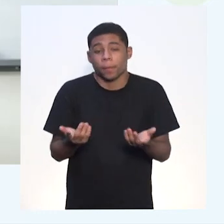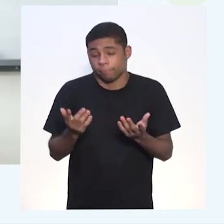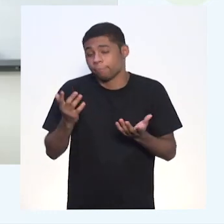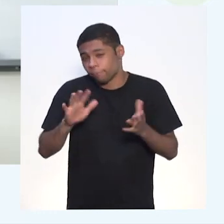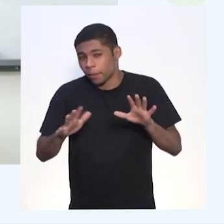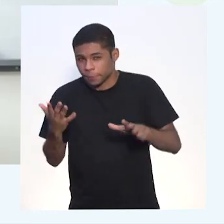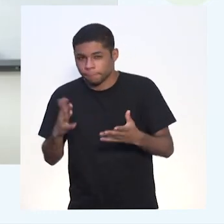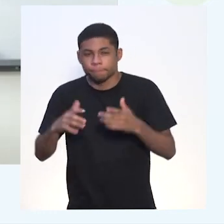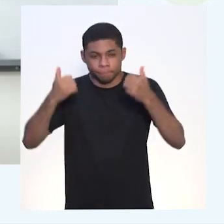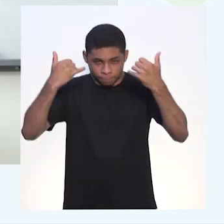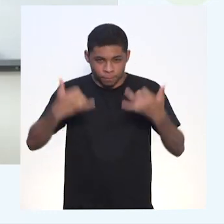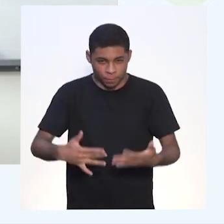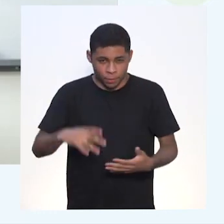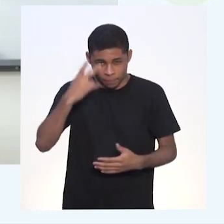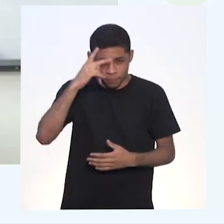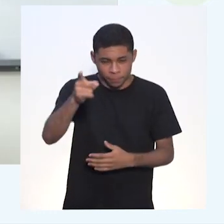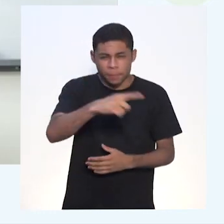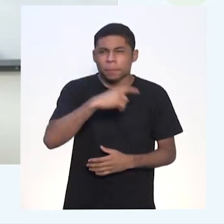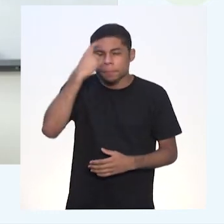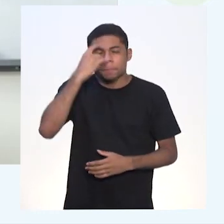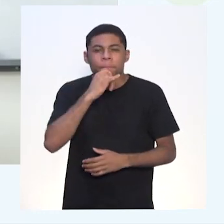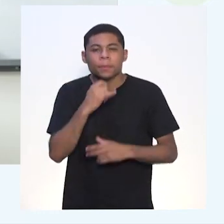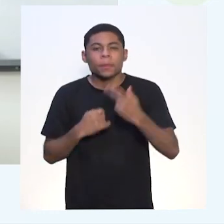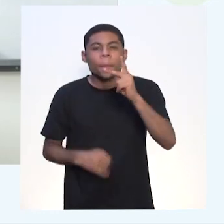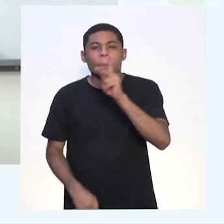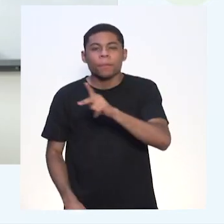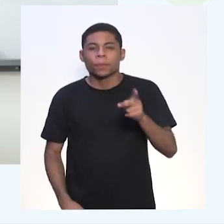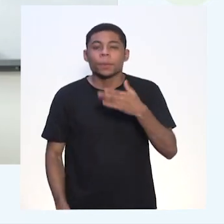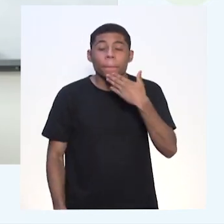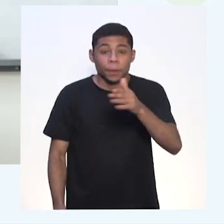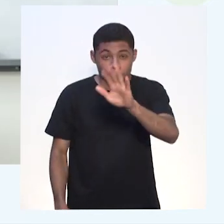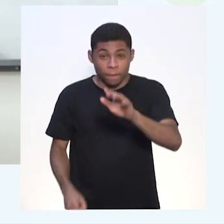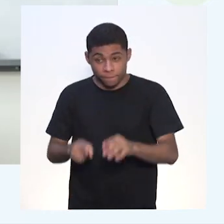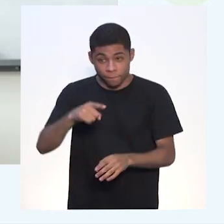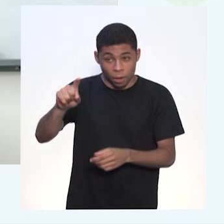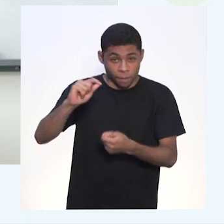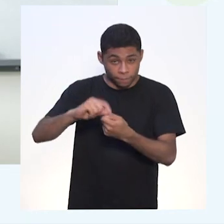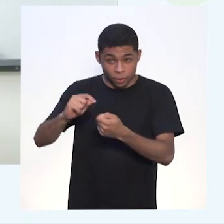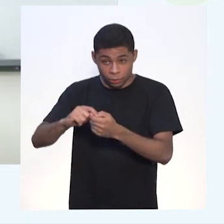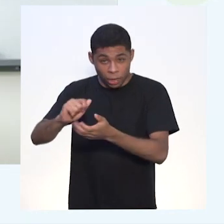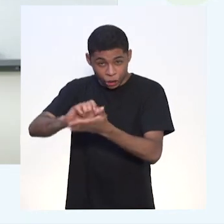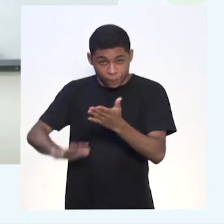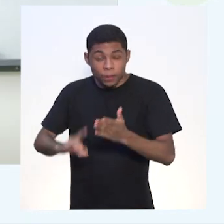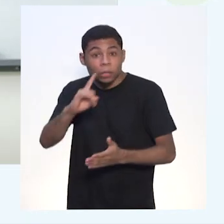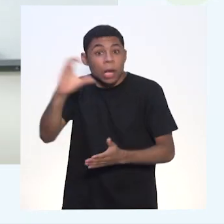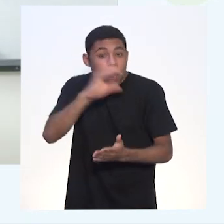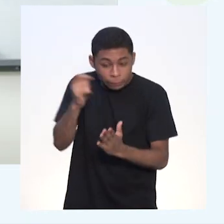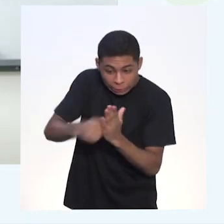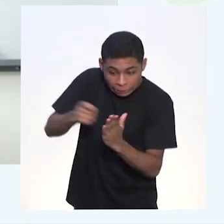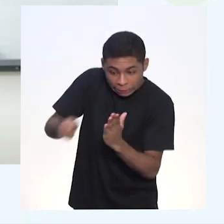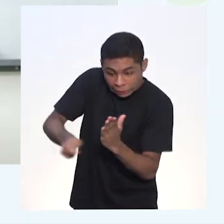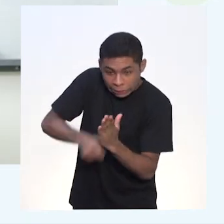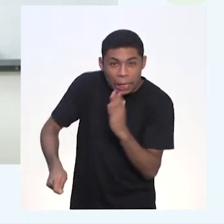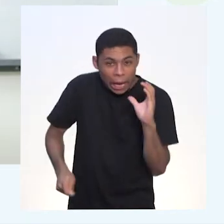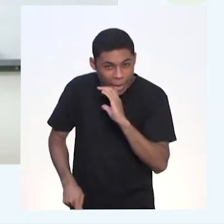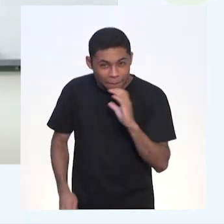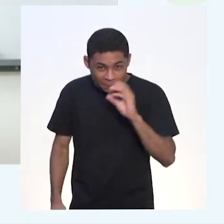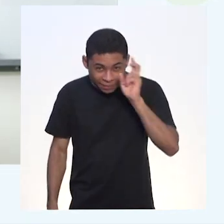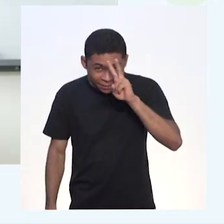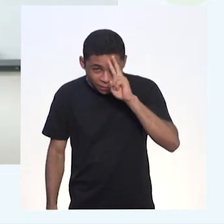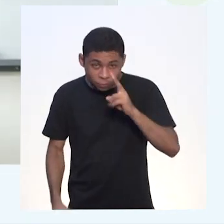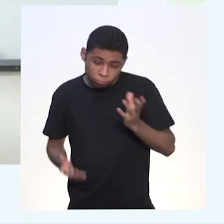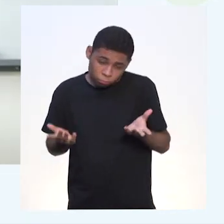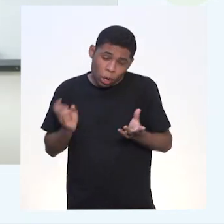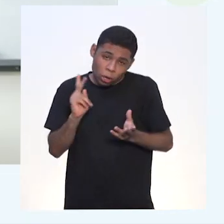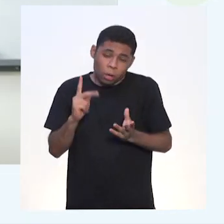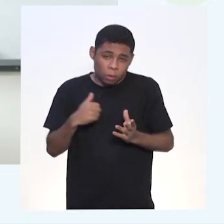assim, pessoal, para explicar para vocês. Sabe quando o seu professor pede para você fazer uma tarefa, você faz ela correndo e entrega? Pô,